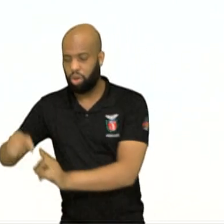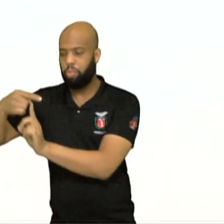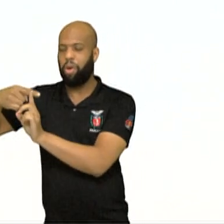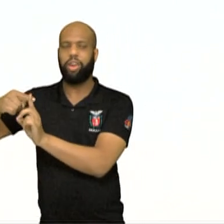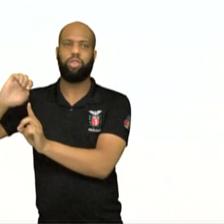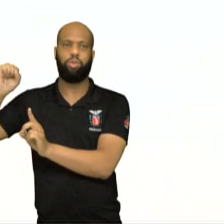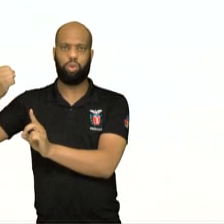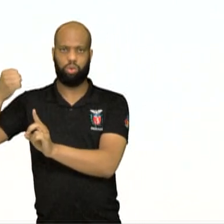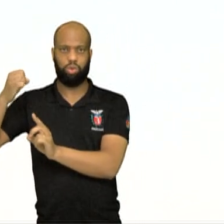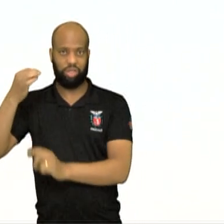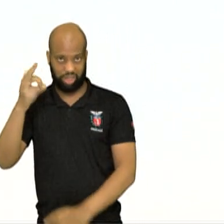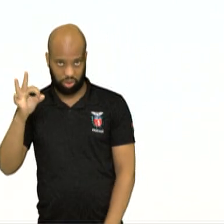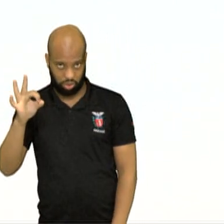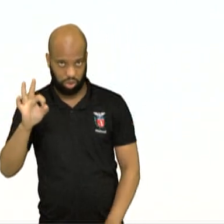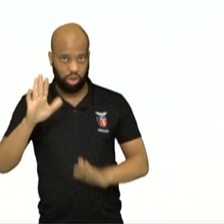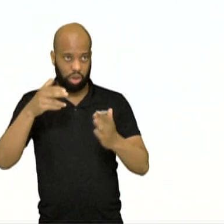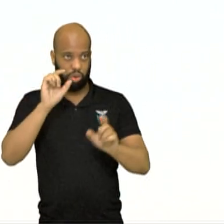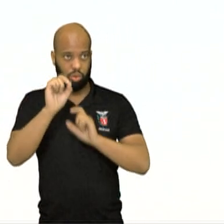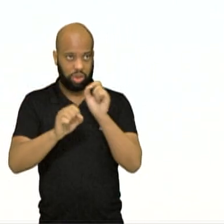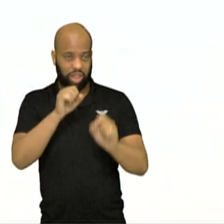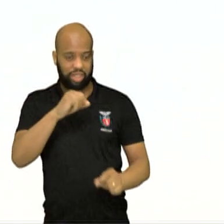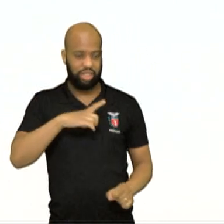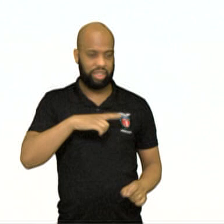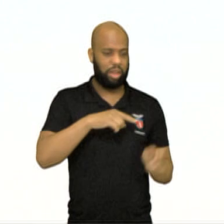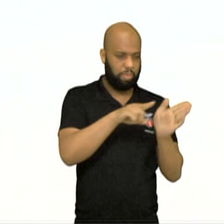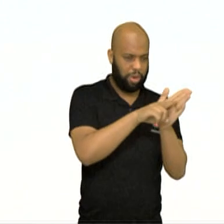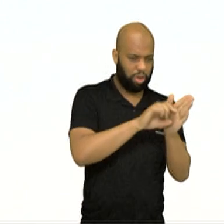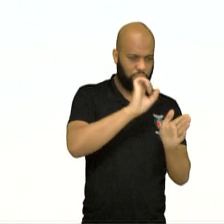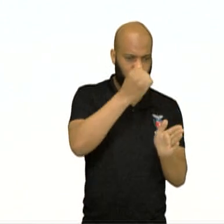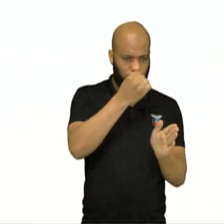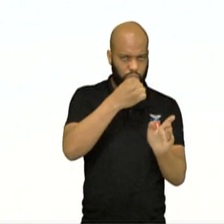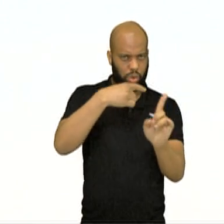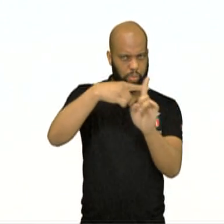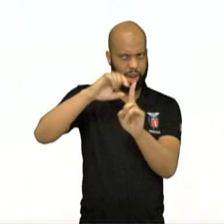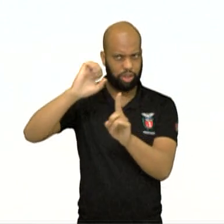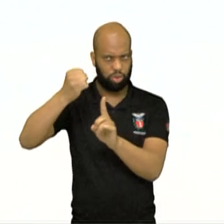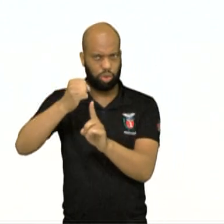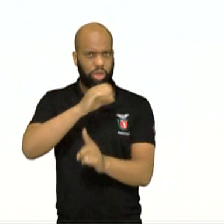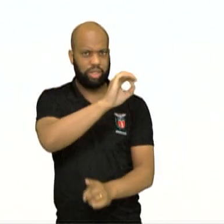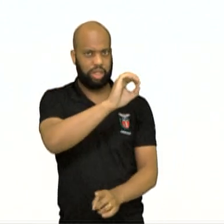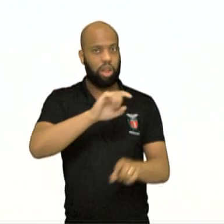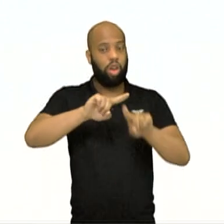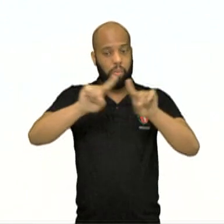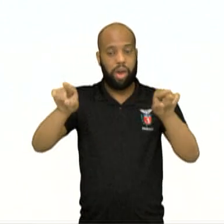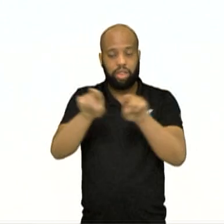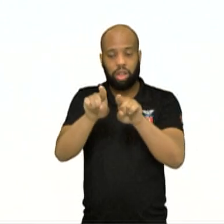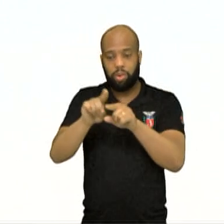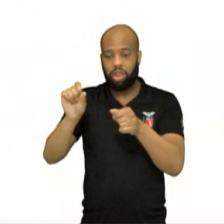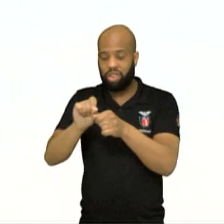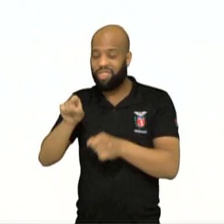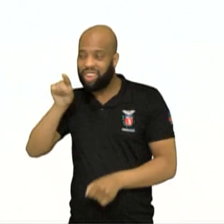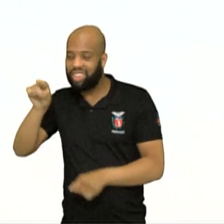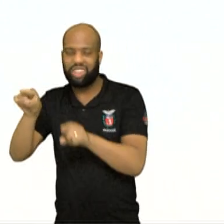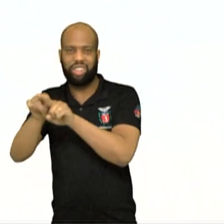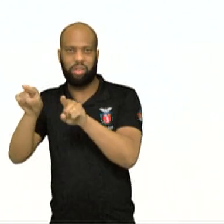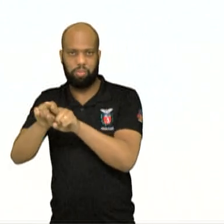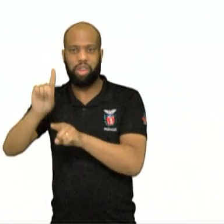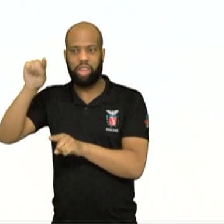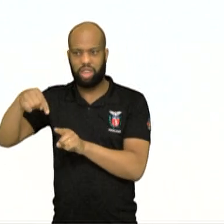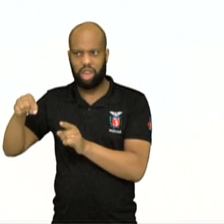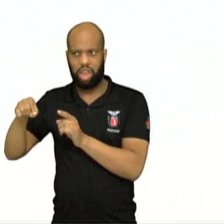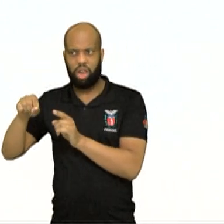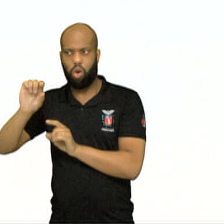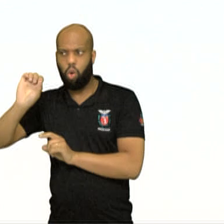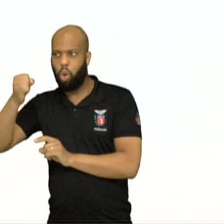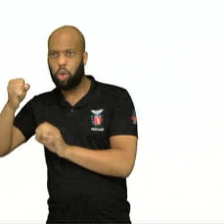8 o primeiro membro. Se eu somo 8 no primeiro membro, eu somo 8 no segundo membro. Viu como na segunda linha aqui, ó, ele